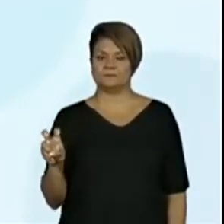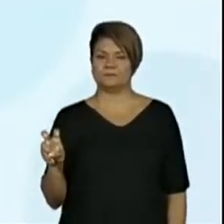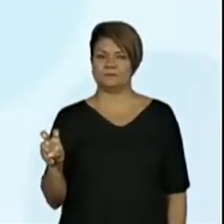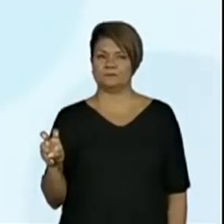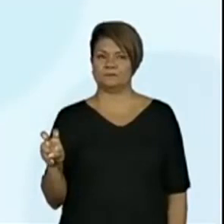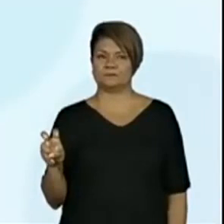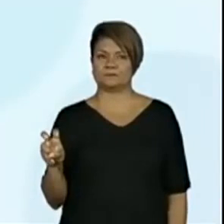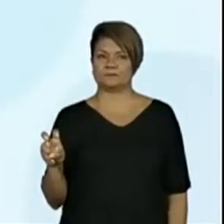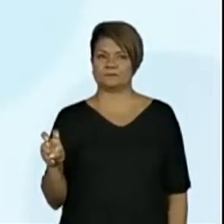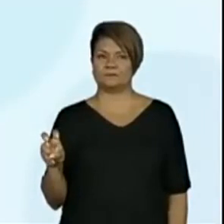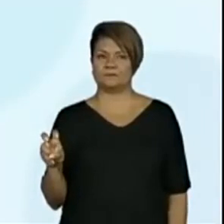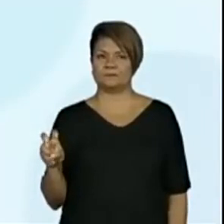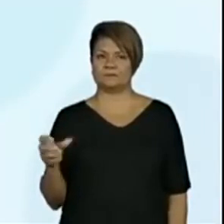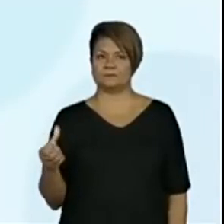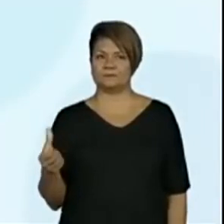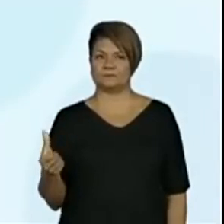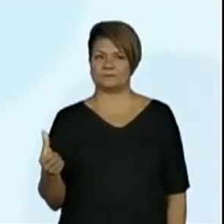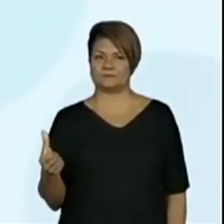cinco,